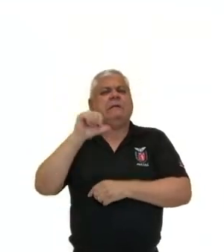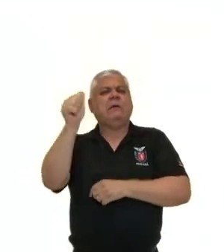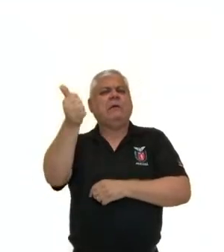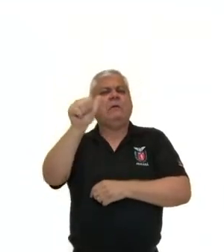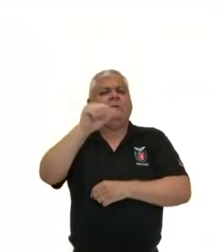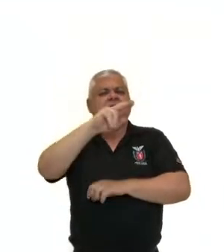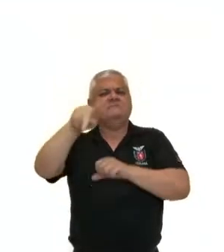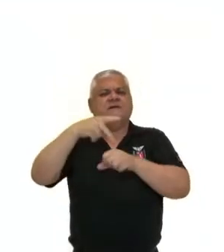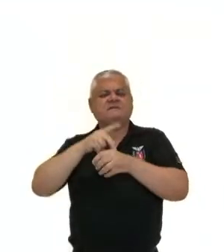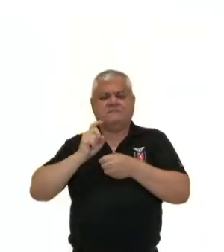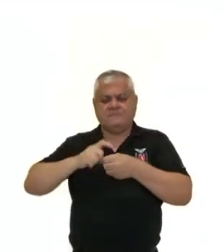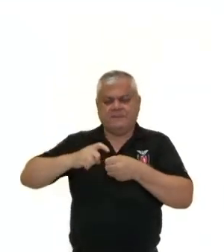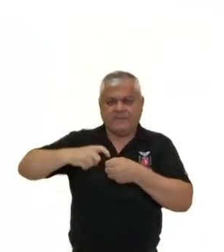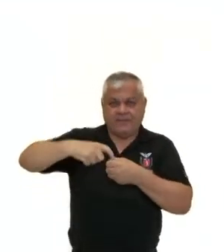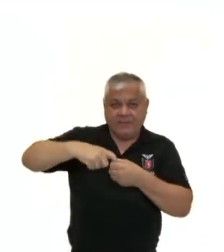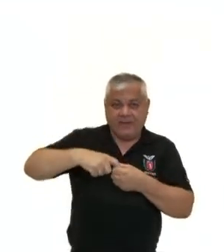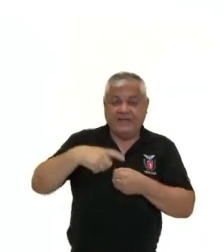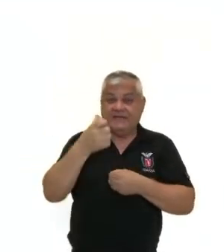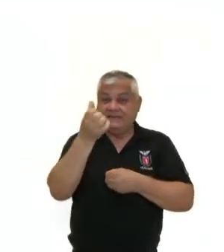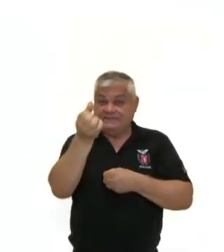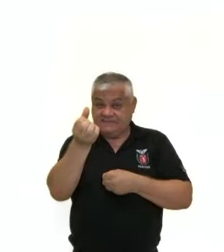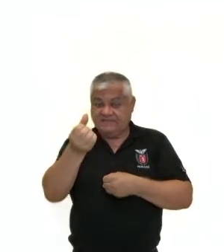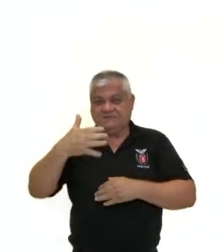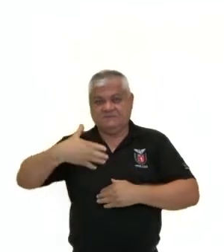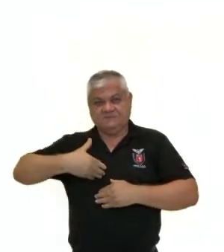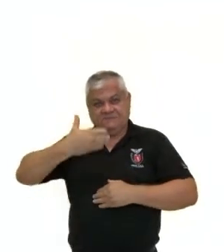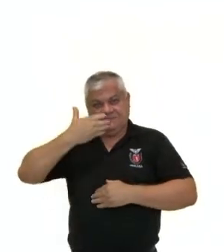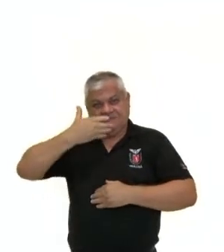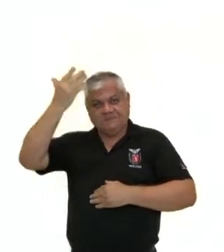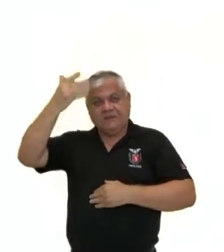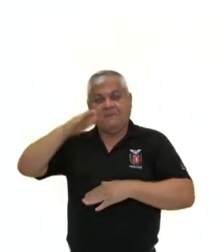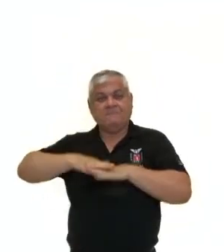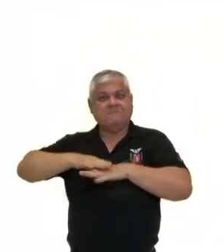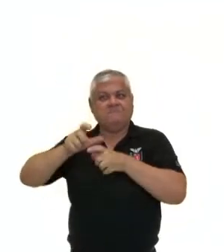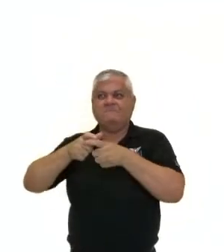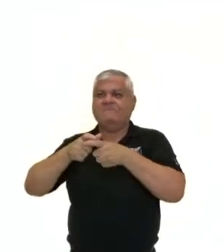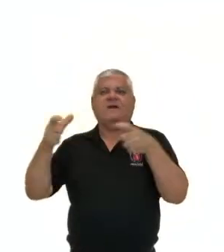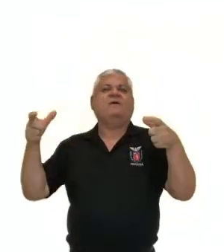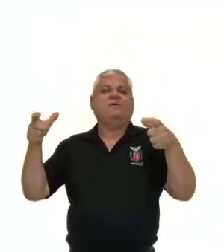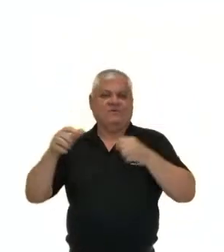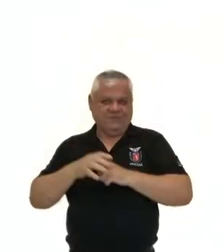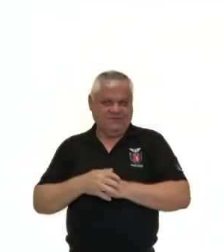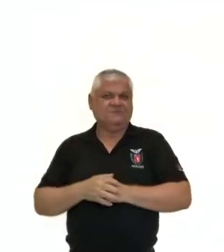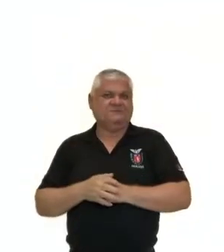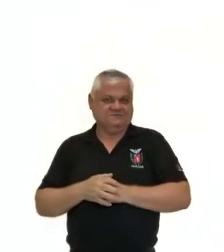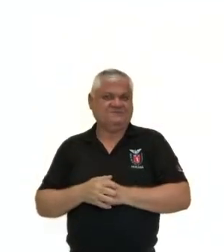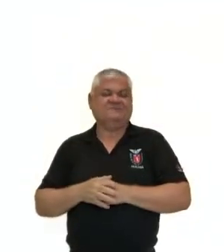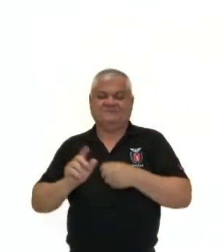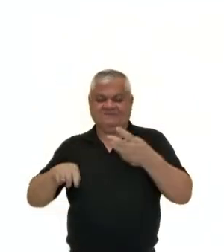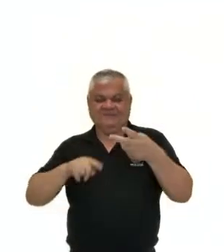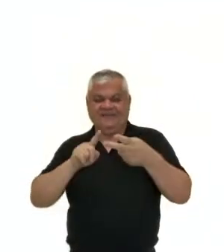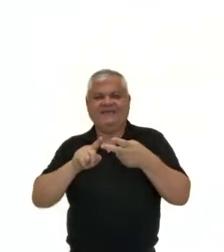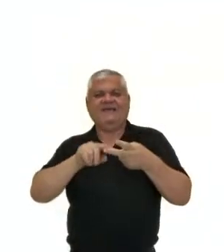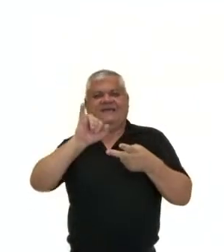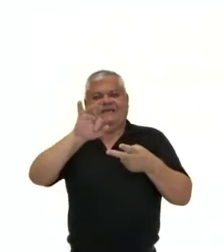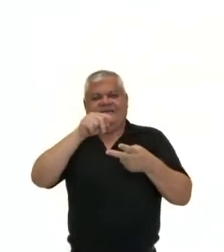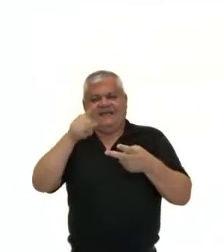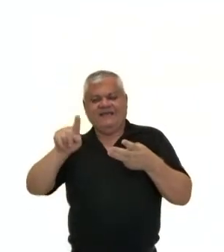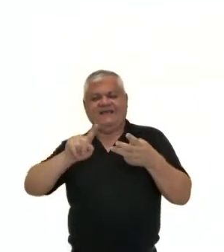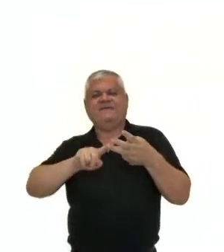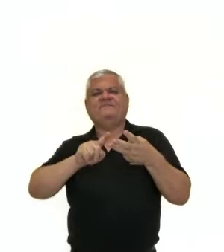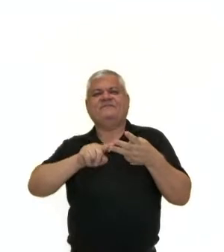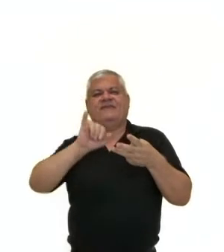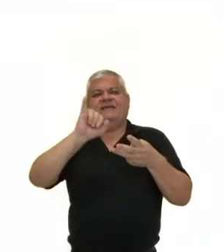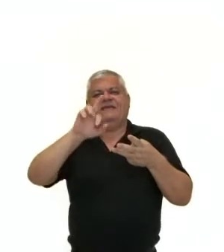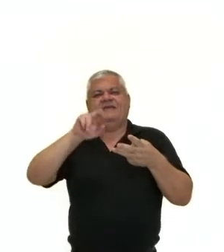sem são do Oriente Médio Arábia Saudita que é o maior produtor Mundial Emirados Árabes Unidos Irã Iraque